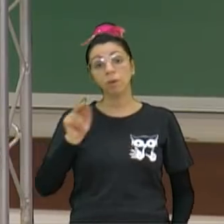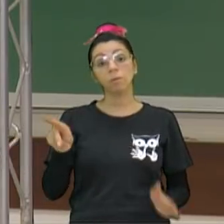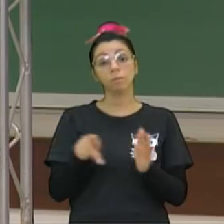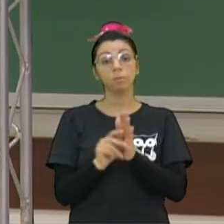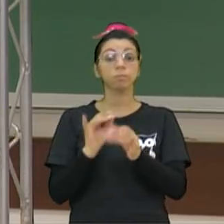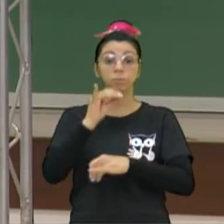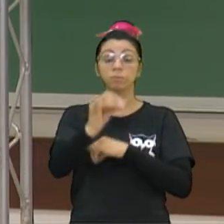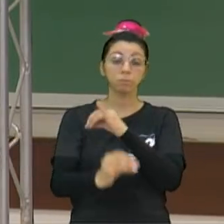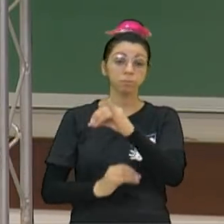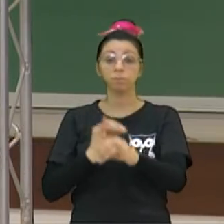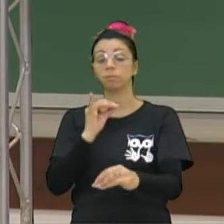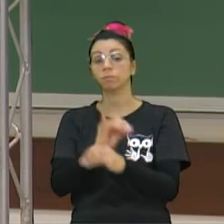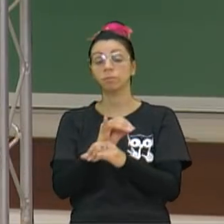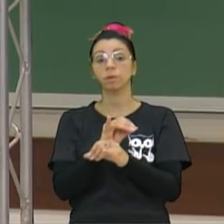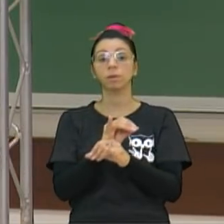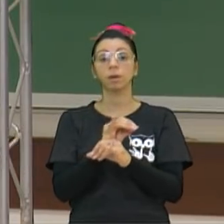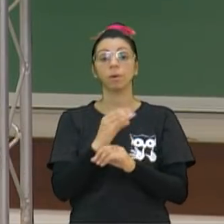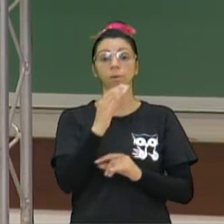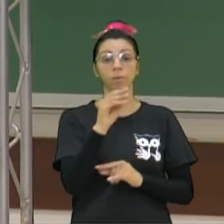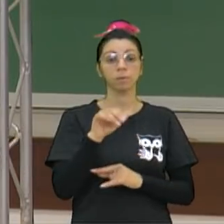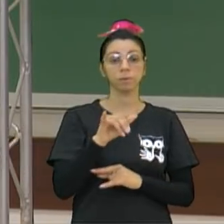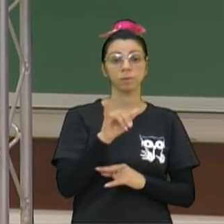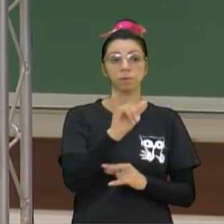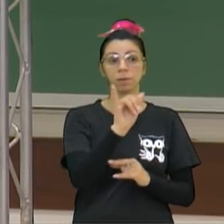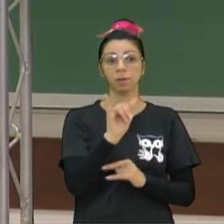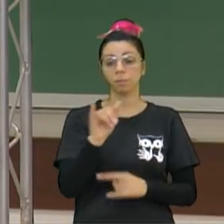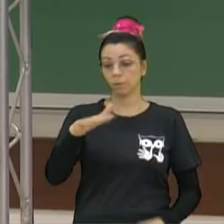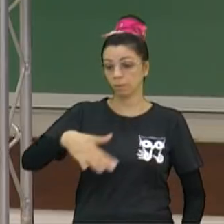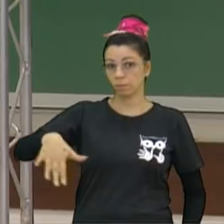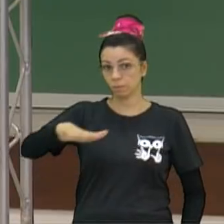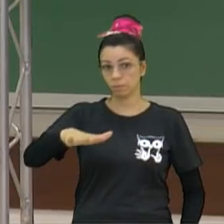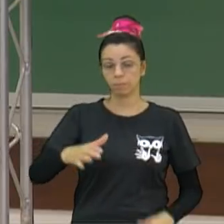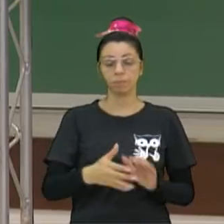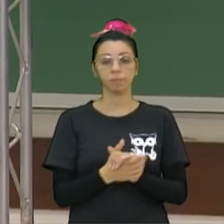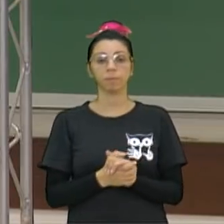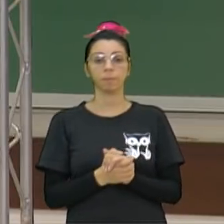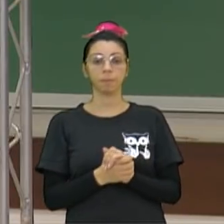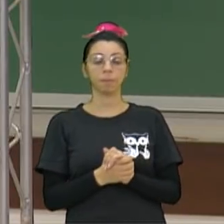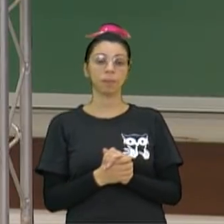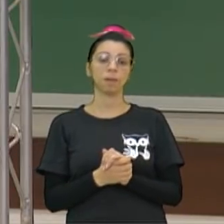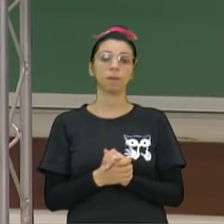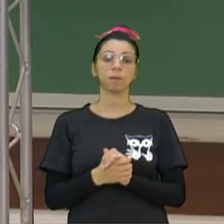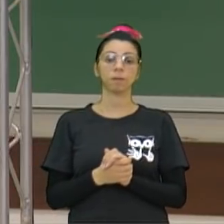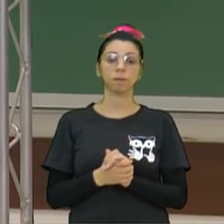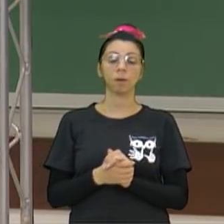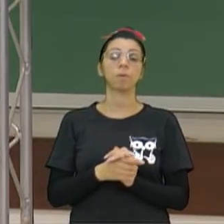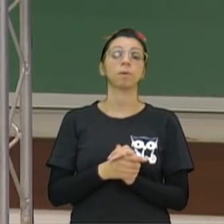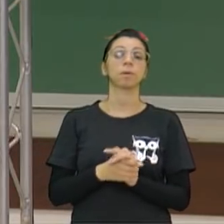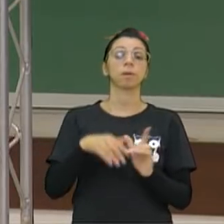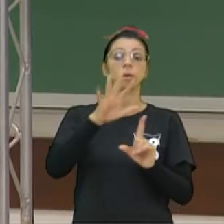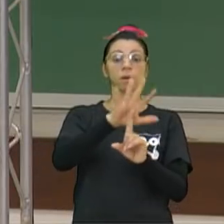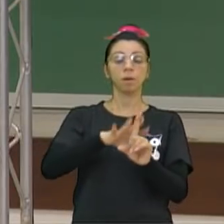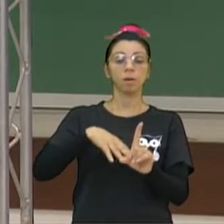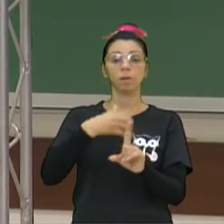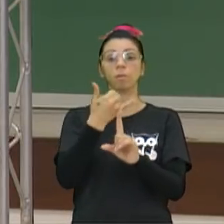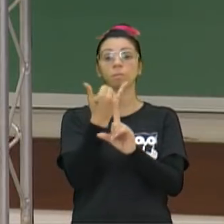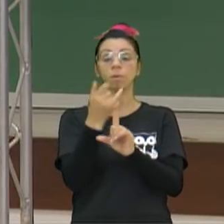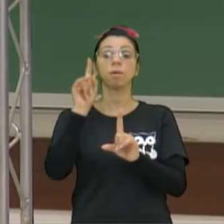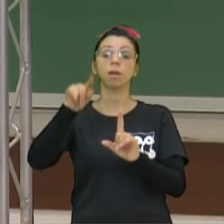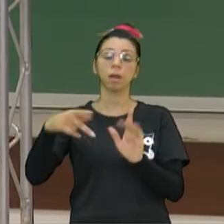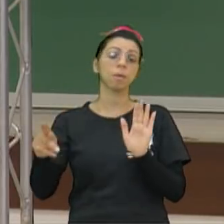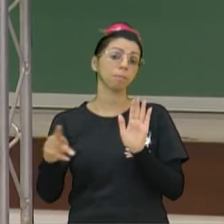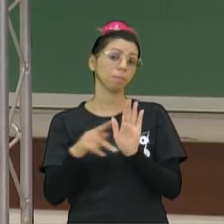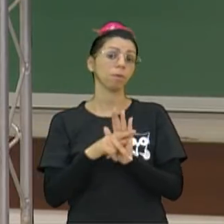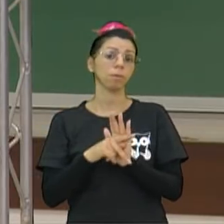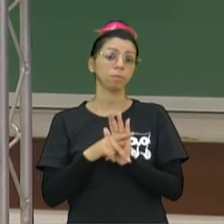os considerados cyberespaços, E o bullying é uma palavra já conhecida de vocês, A gente vai retomar de novo um pouquinho o conceito